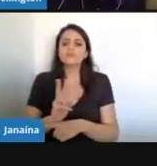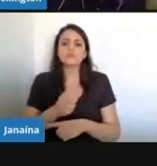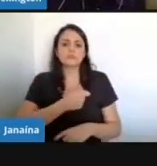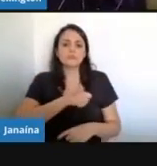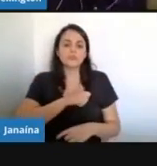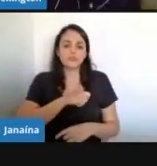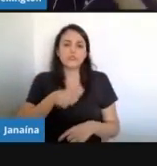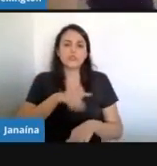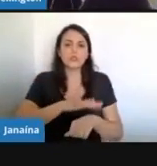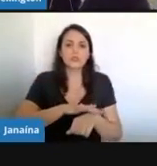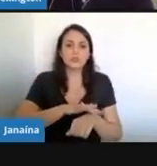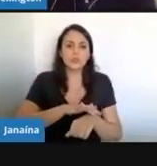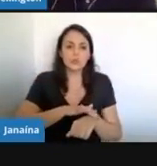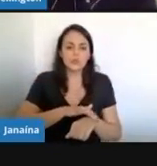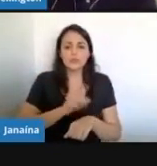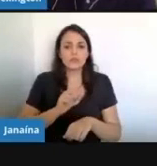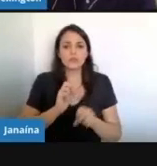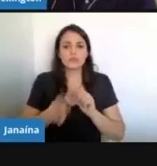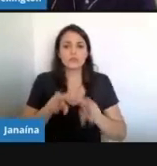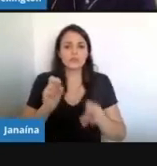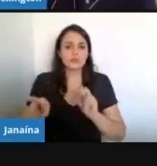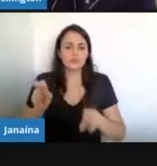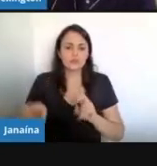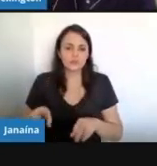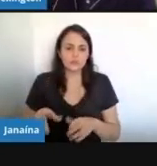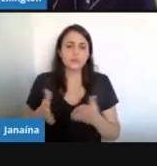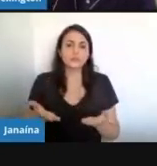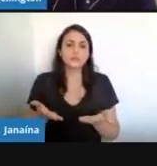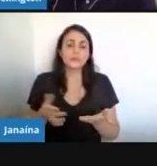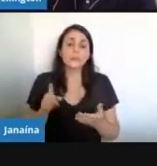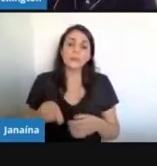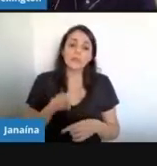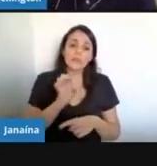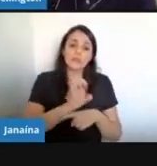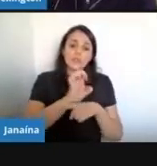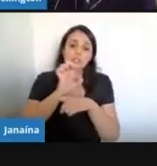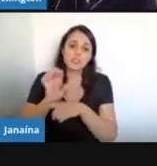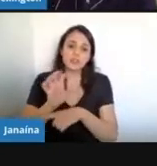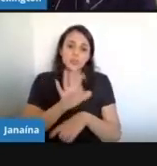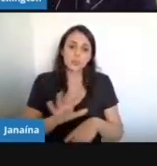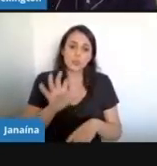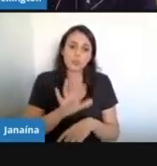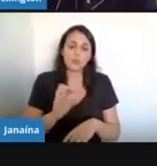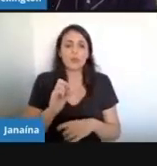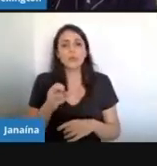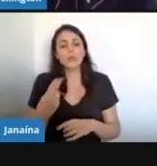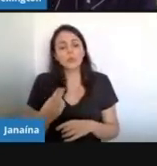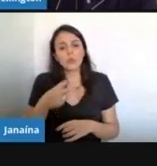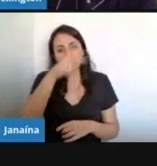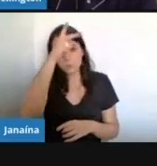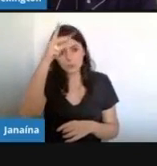de doenças crônicas não transmissíveis por nível de gestão estadual ou municipal. E a gente